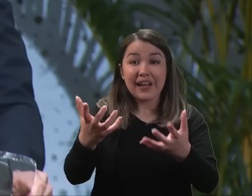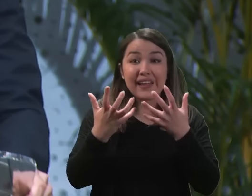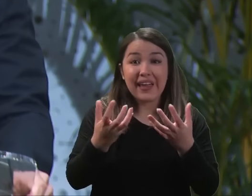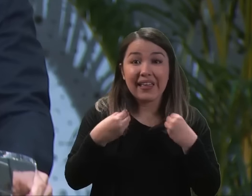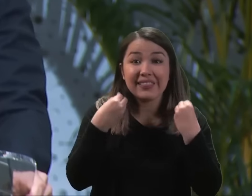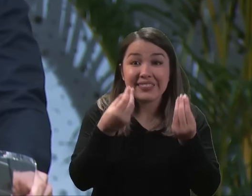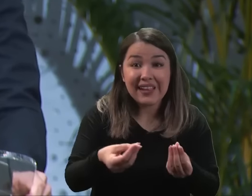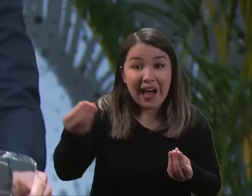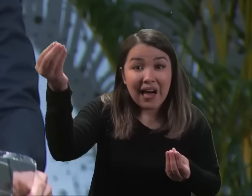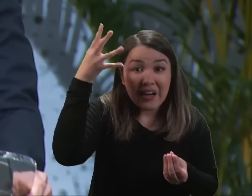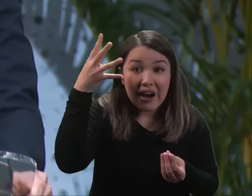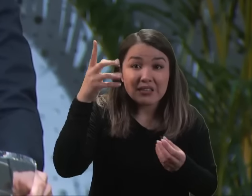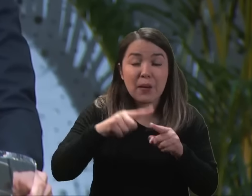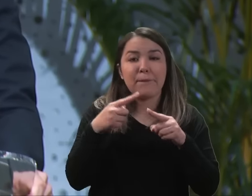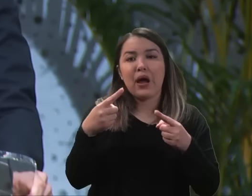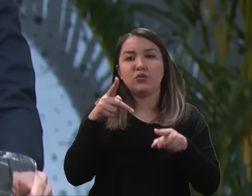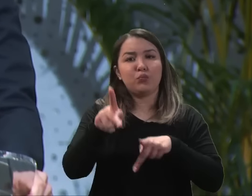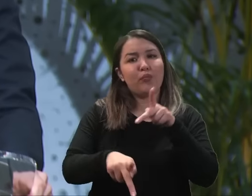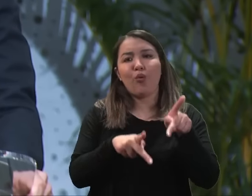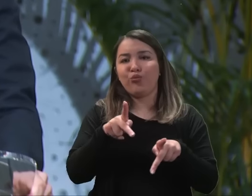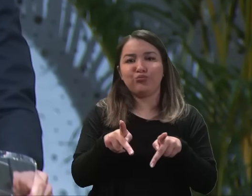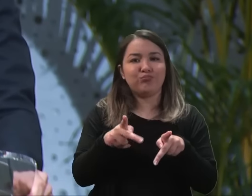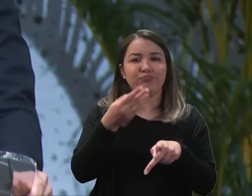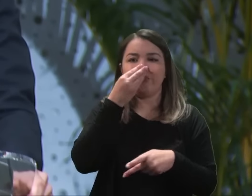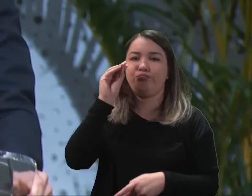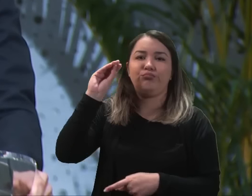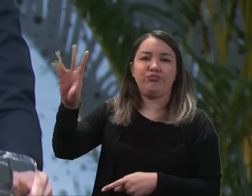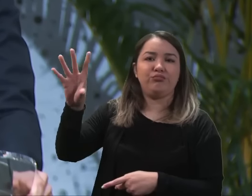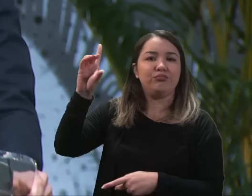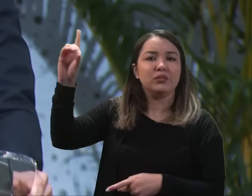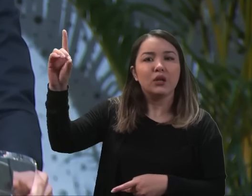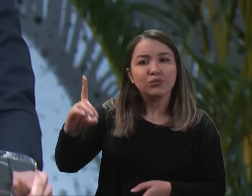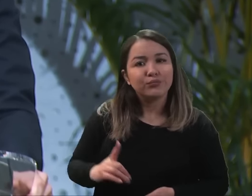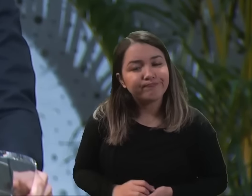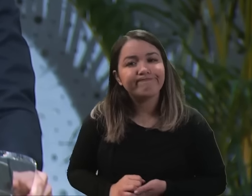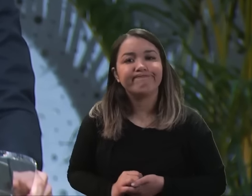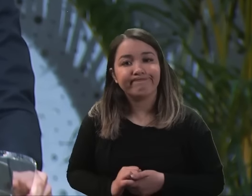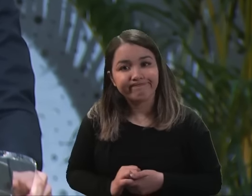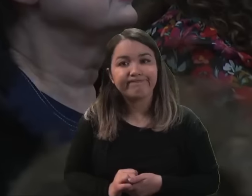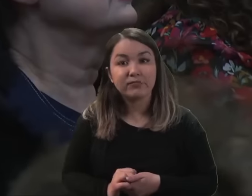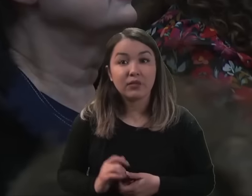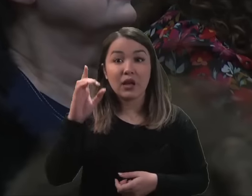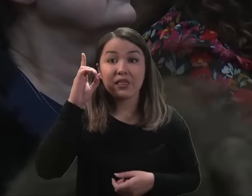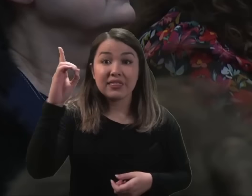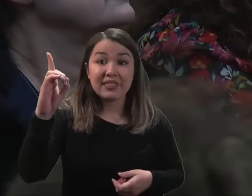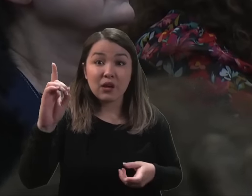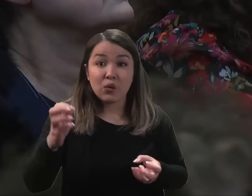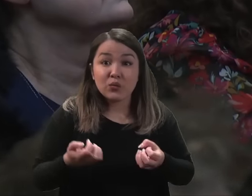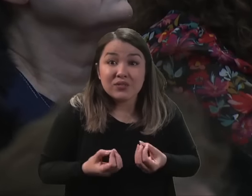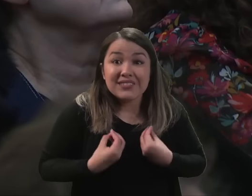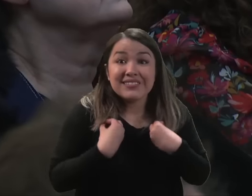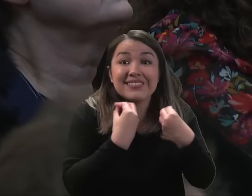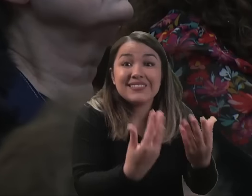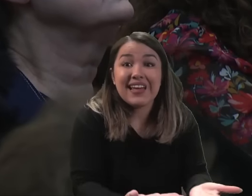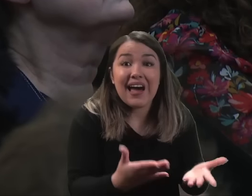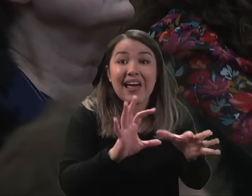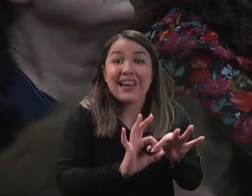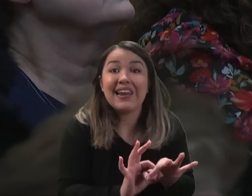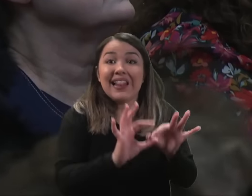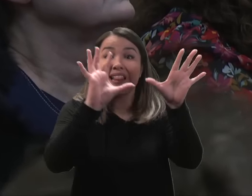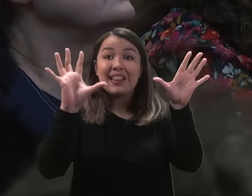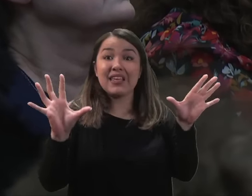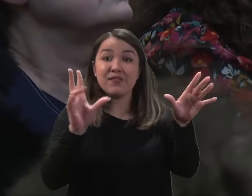eles eles rejeitaram a graça de Deus Deus promoveu uma libertação uma